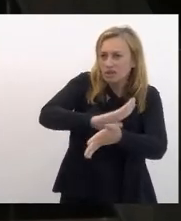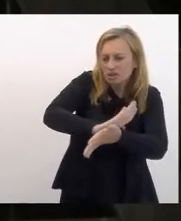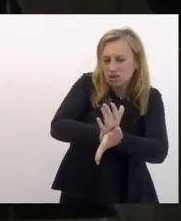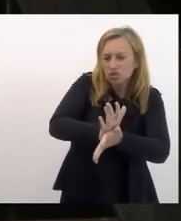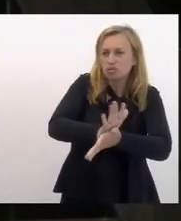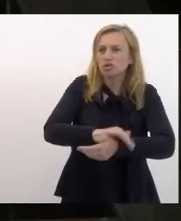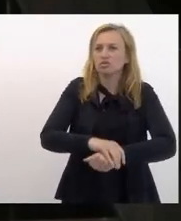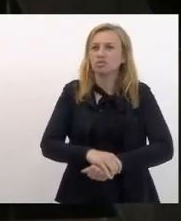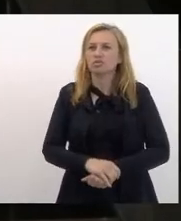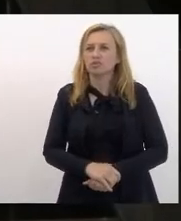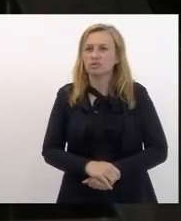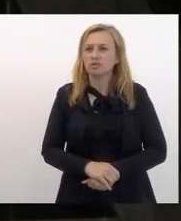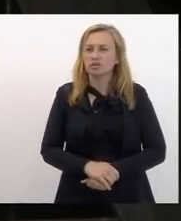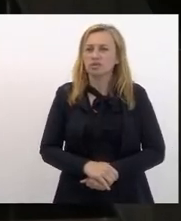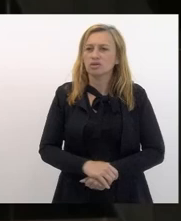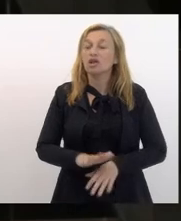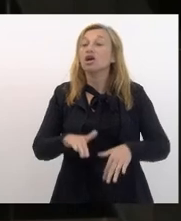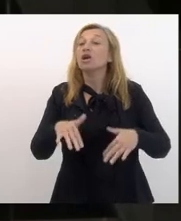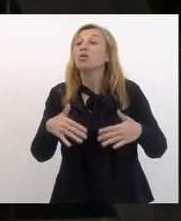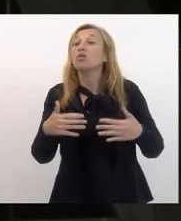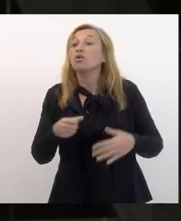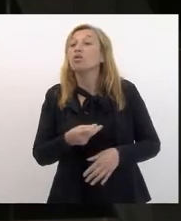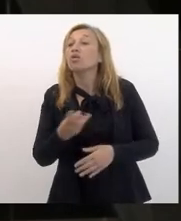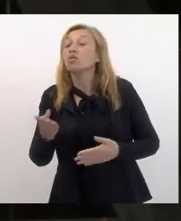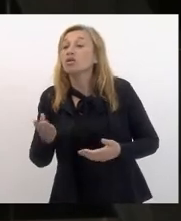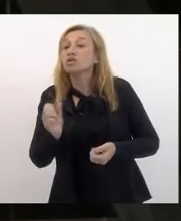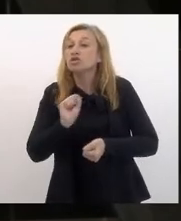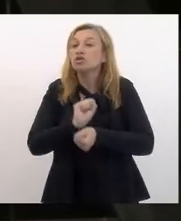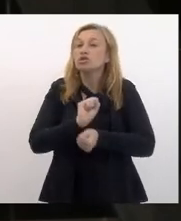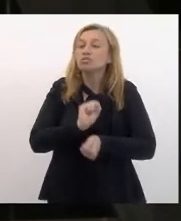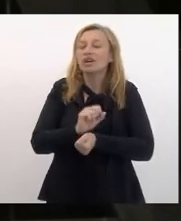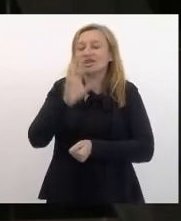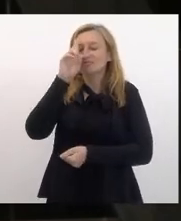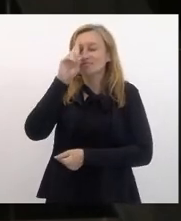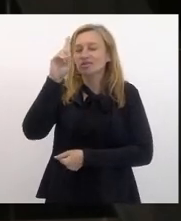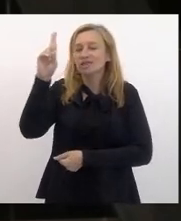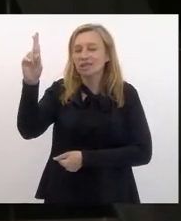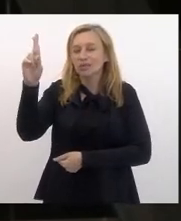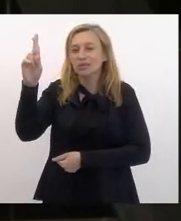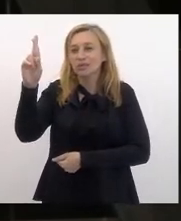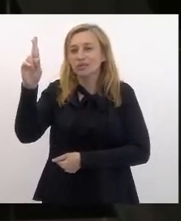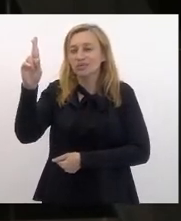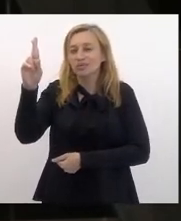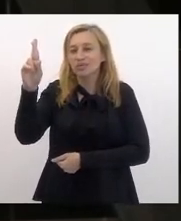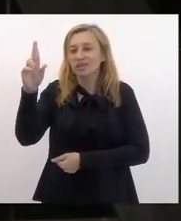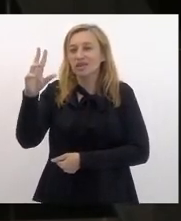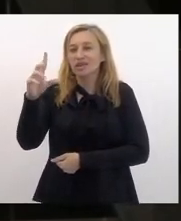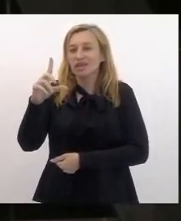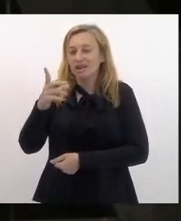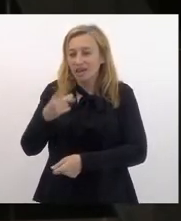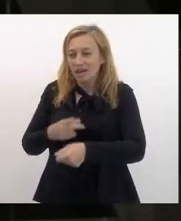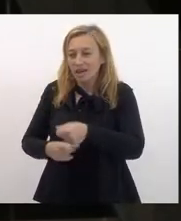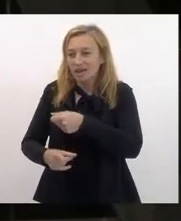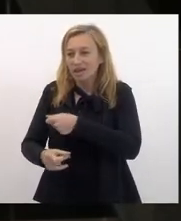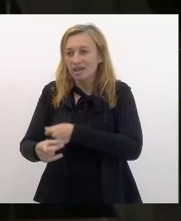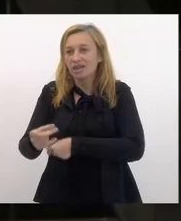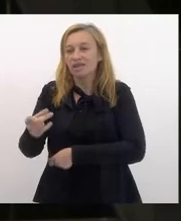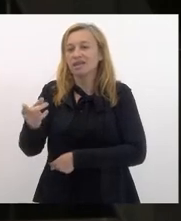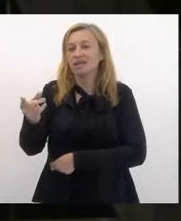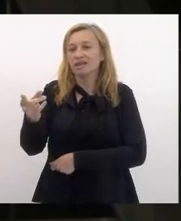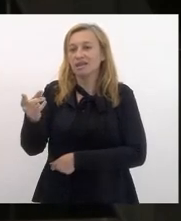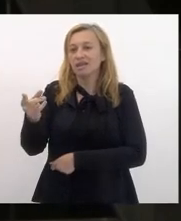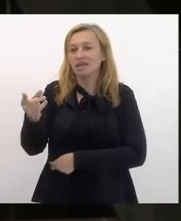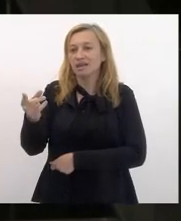exterminados, enquanto os que esperam pelo Senhor herdarão a terra. Os